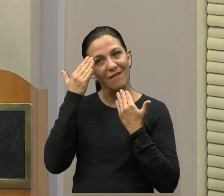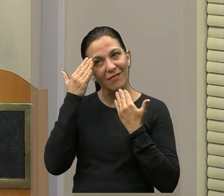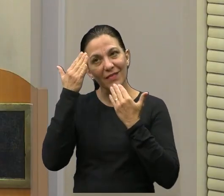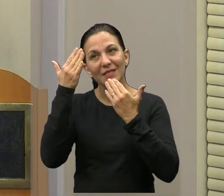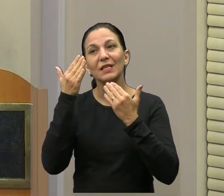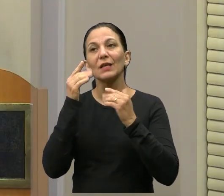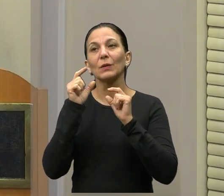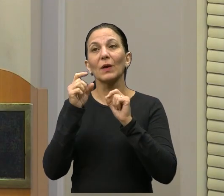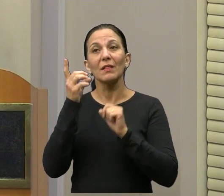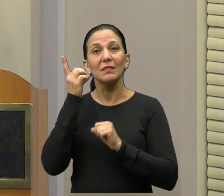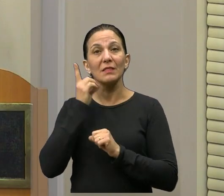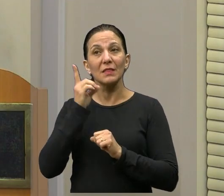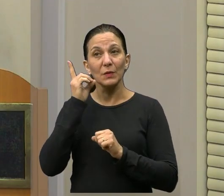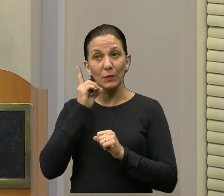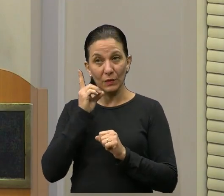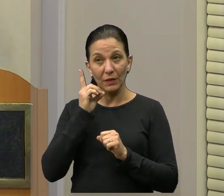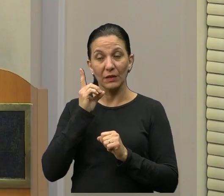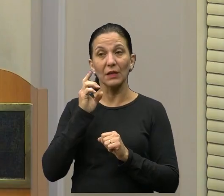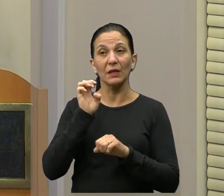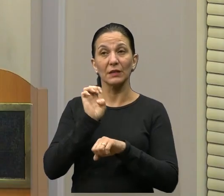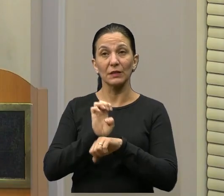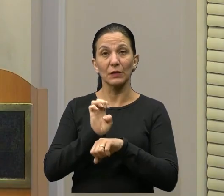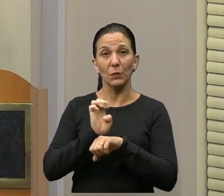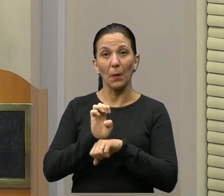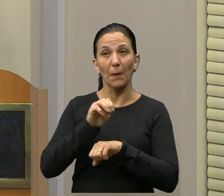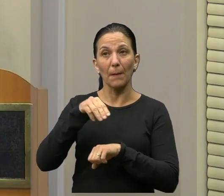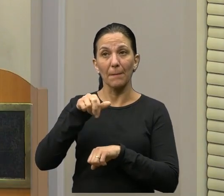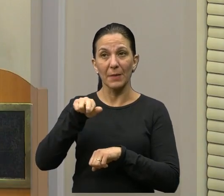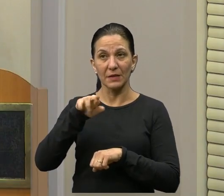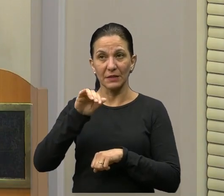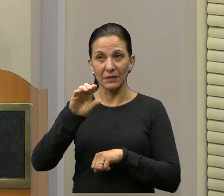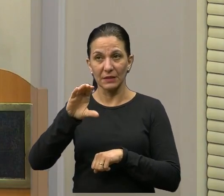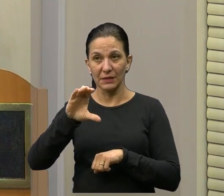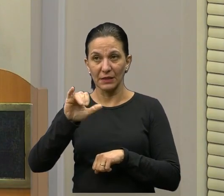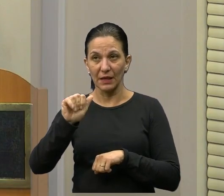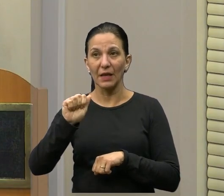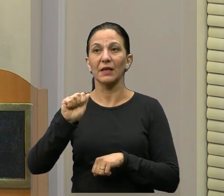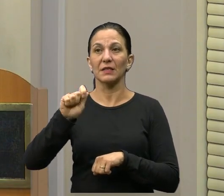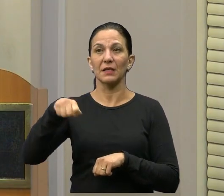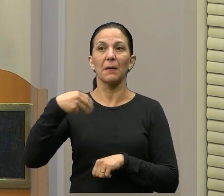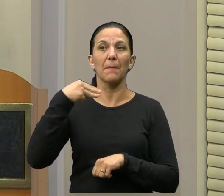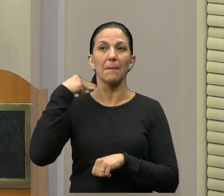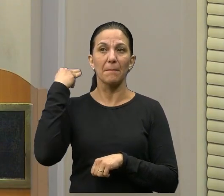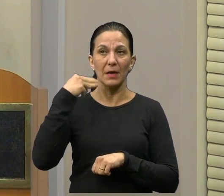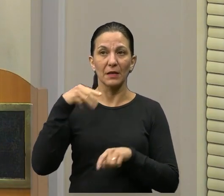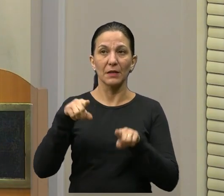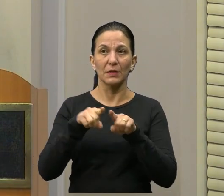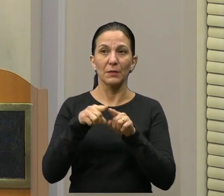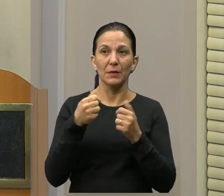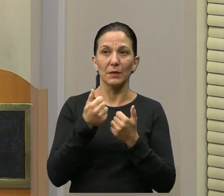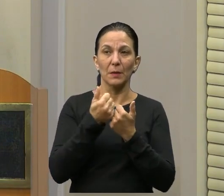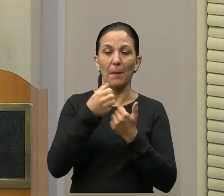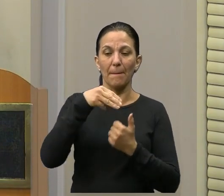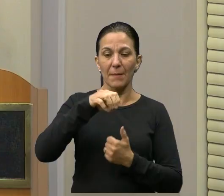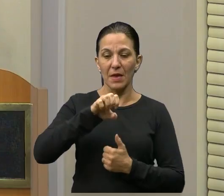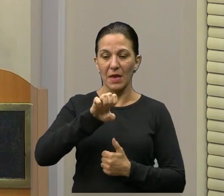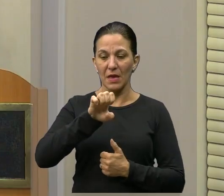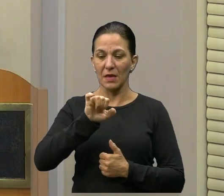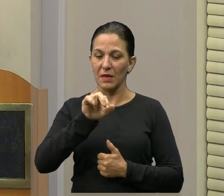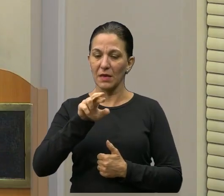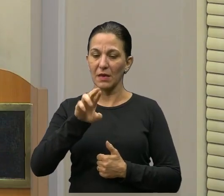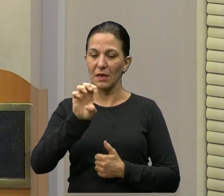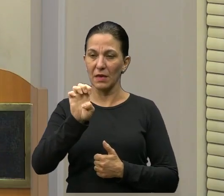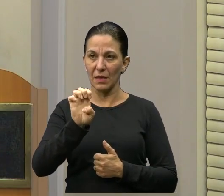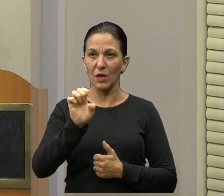grandemente a deputada estadual Márcia Lia e sua chefe de gabinete, Meire Silva, por atenderem meu pedido e